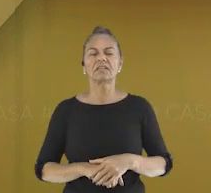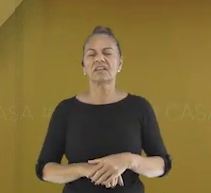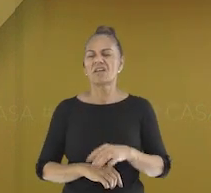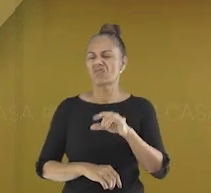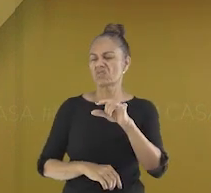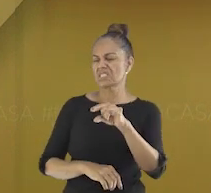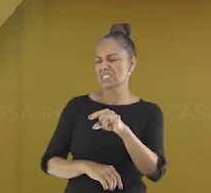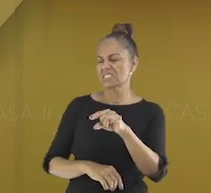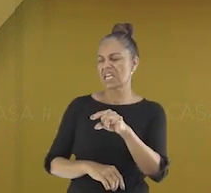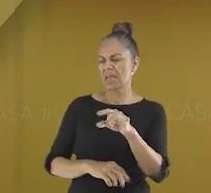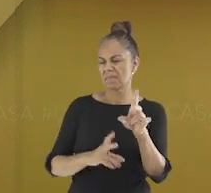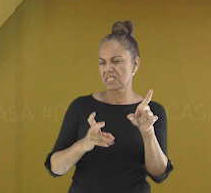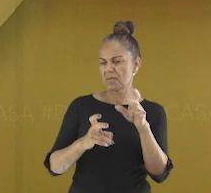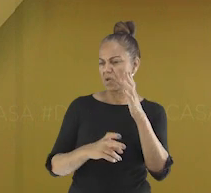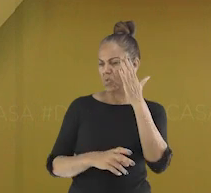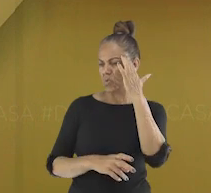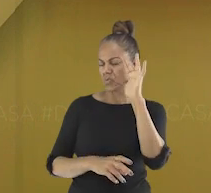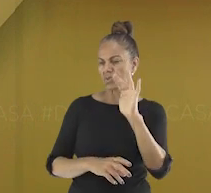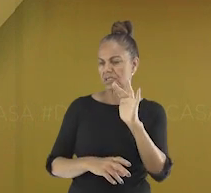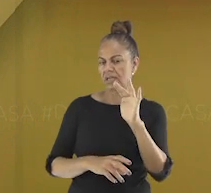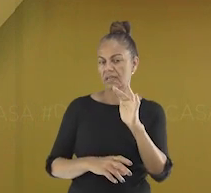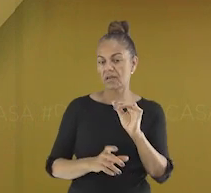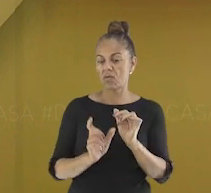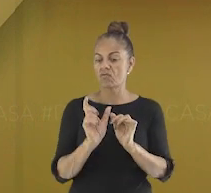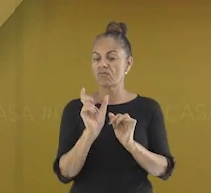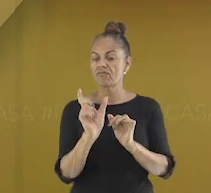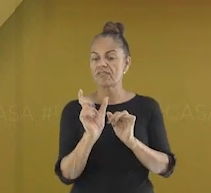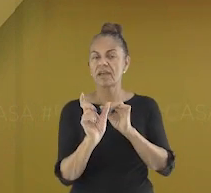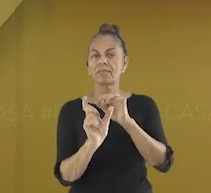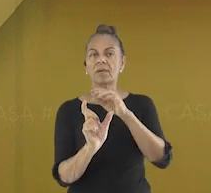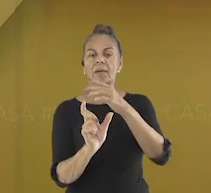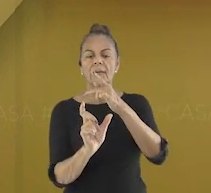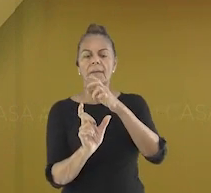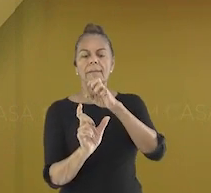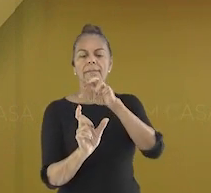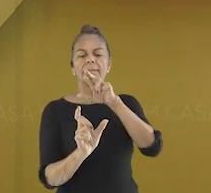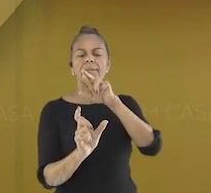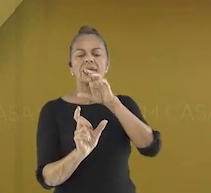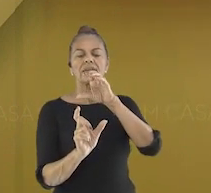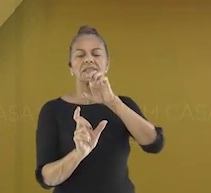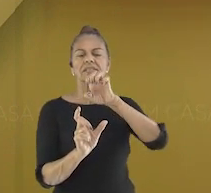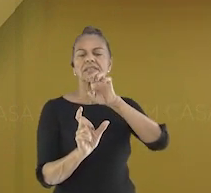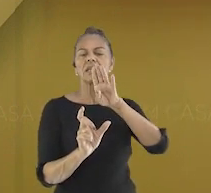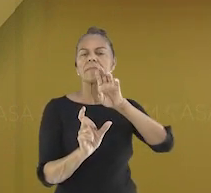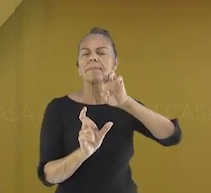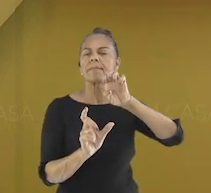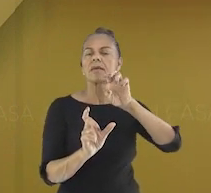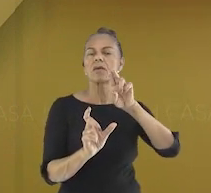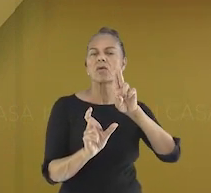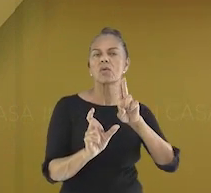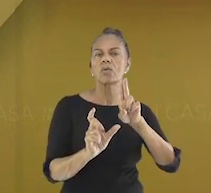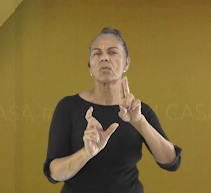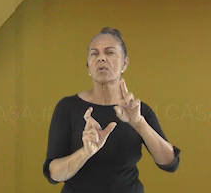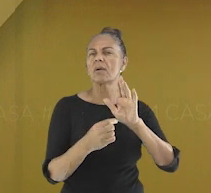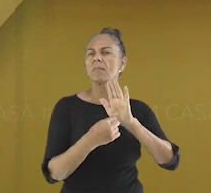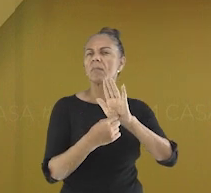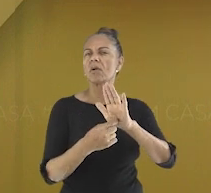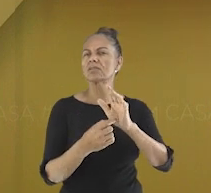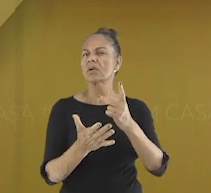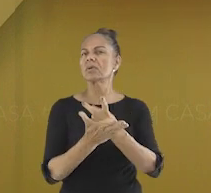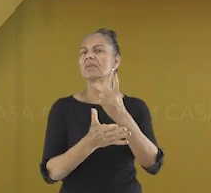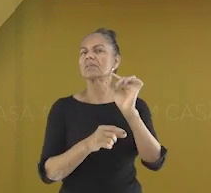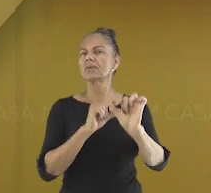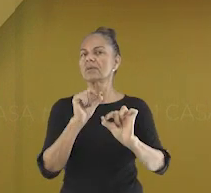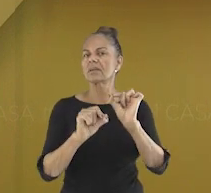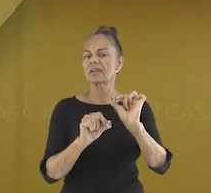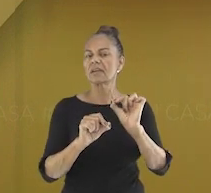não sei se você percebeu. O verbo em destaque, o percebeu, exprime um fato que,